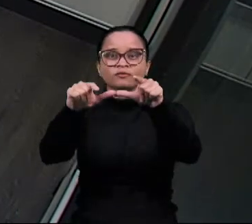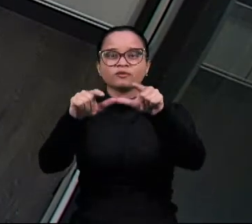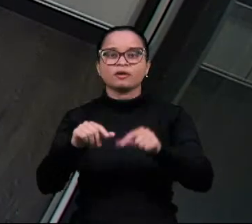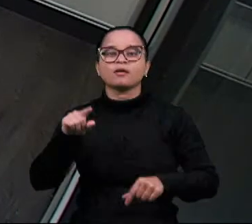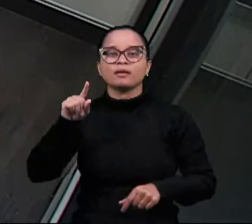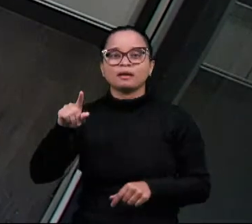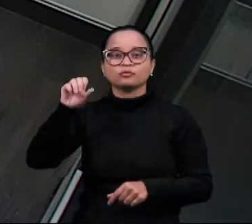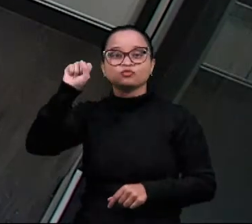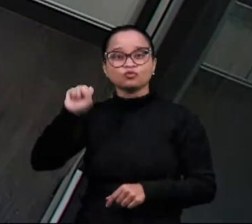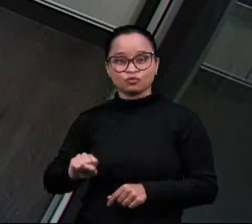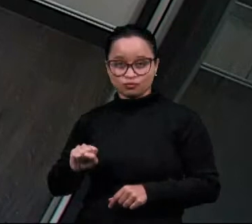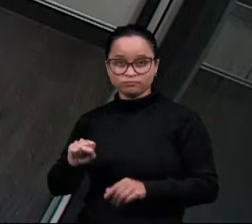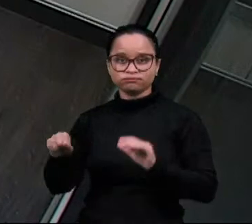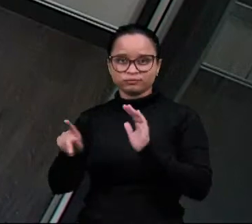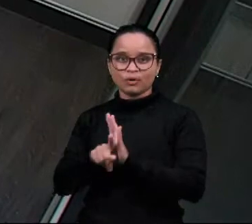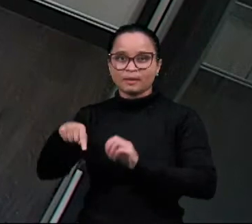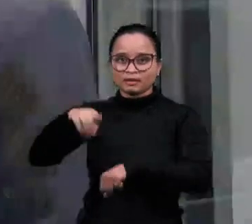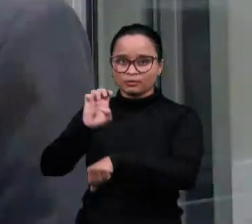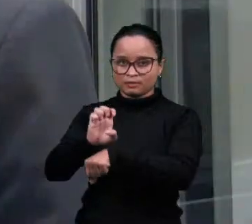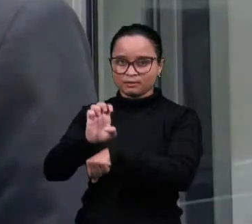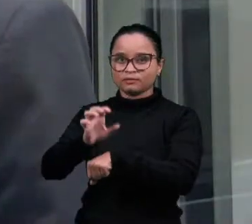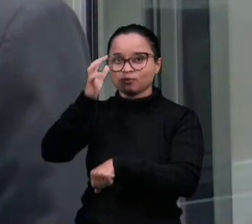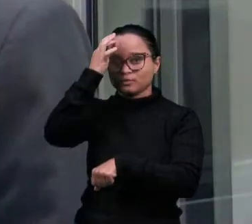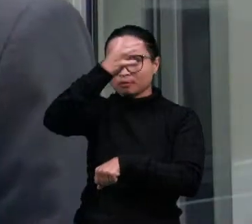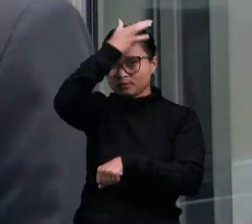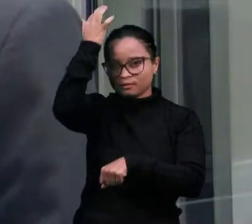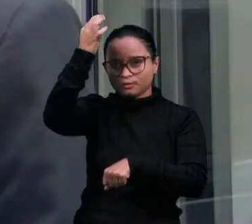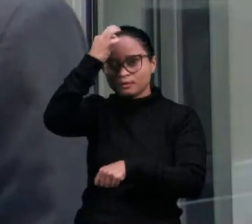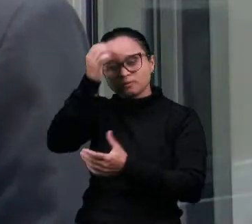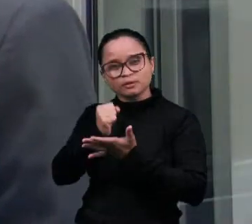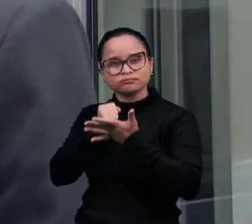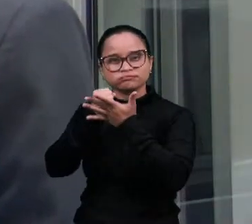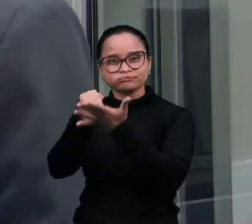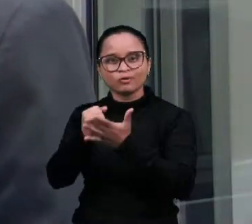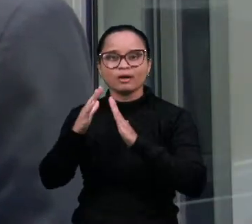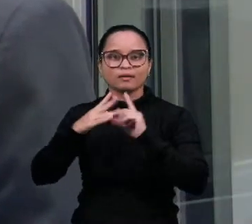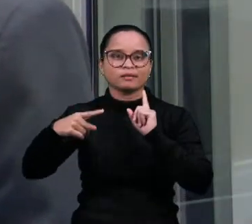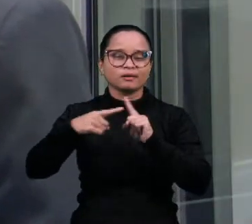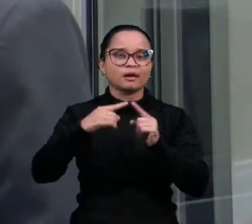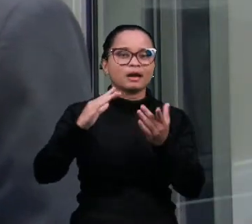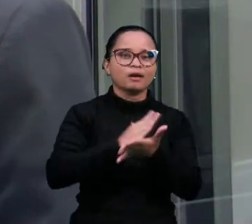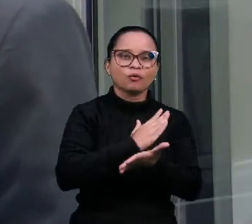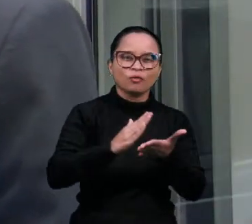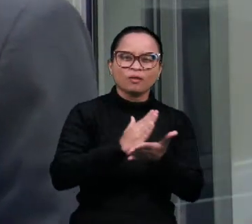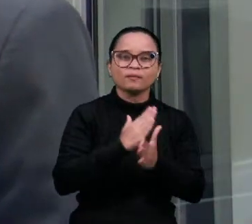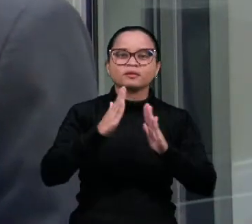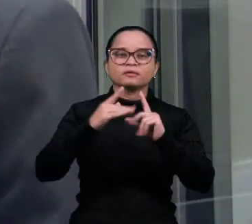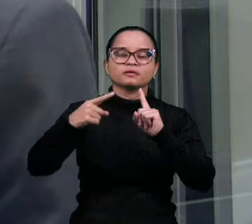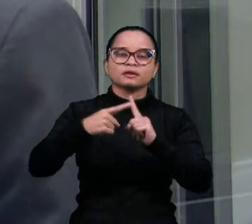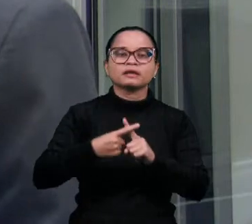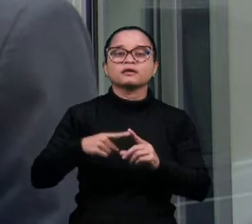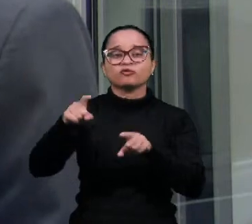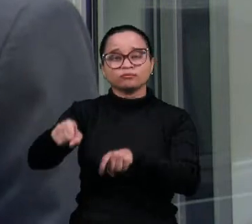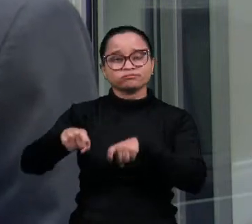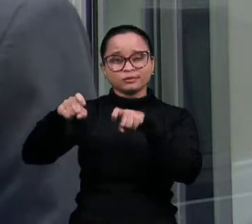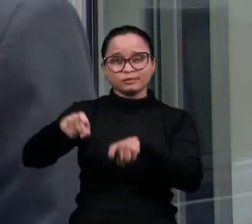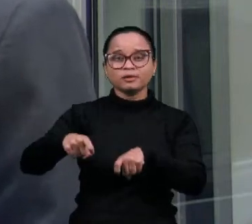do estado, né, para assistir às igrejas, algumas cidades do interior do nosso